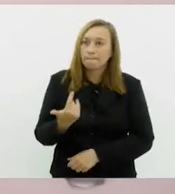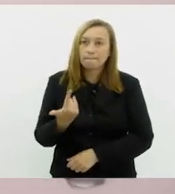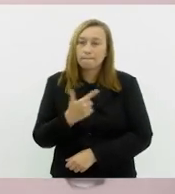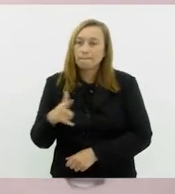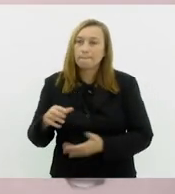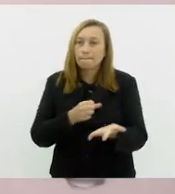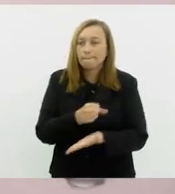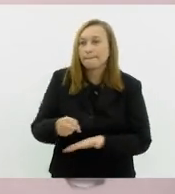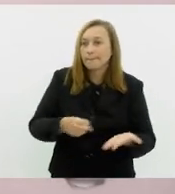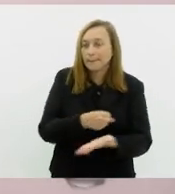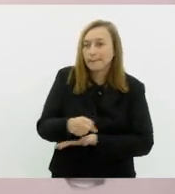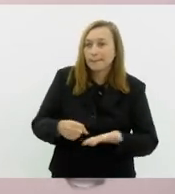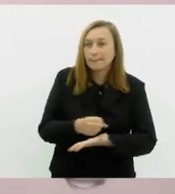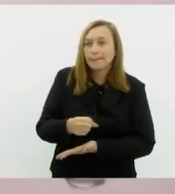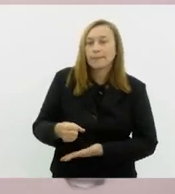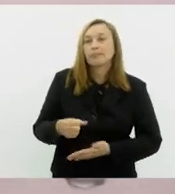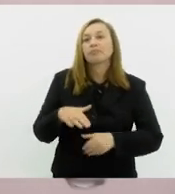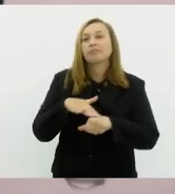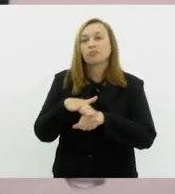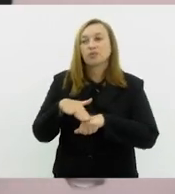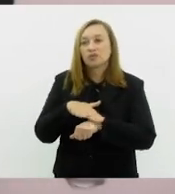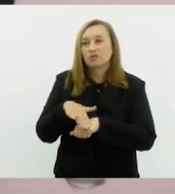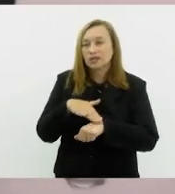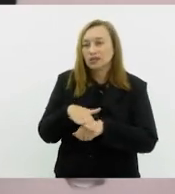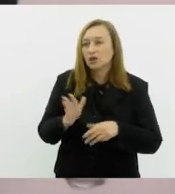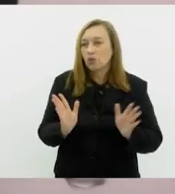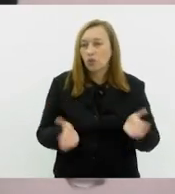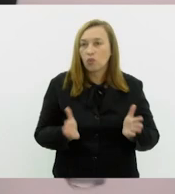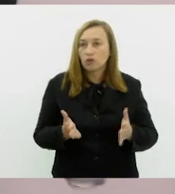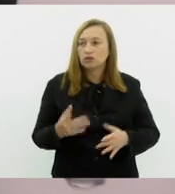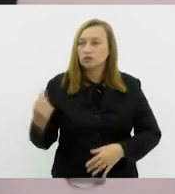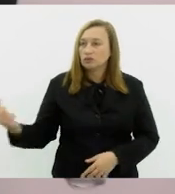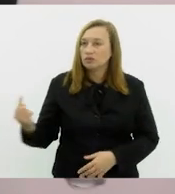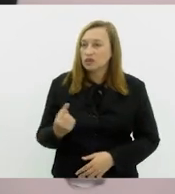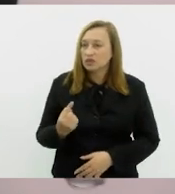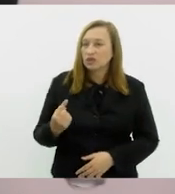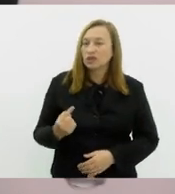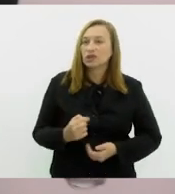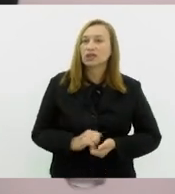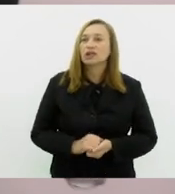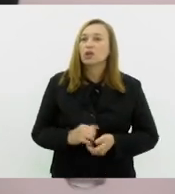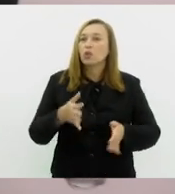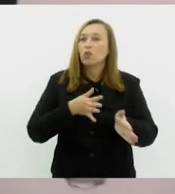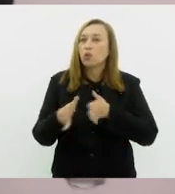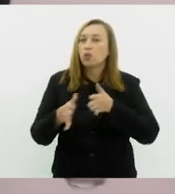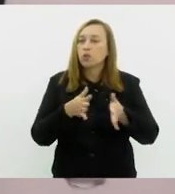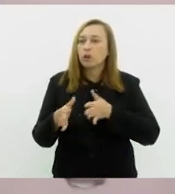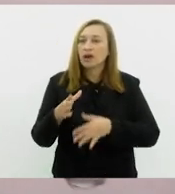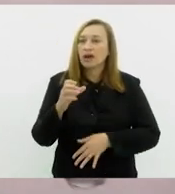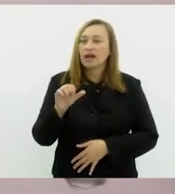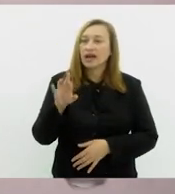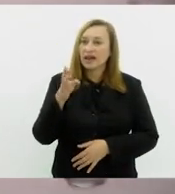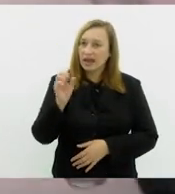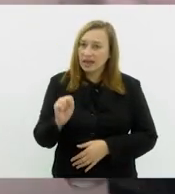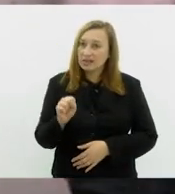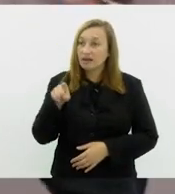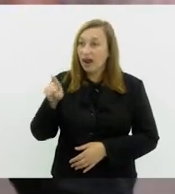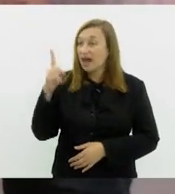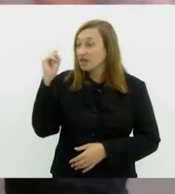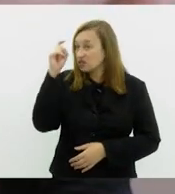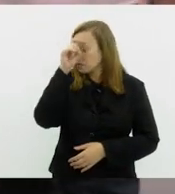básico. A gente veio conversando hoje, quando estava vindo para cá, que o acesso ao CRAS é muito